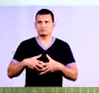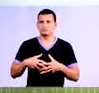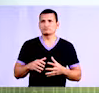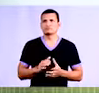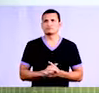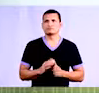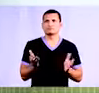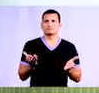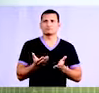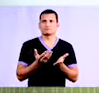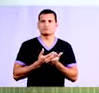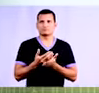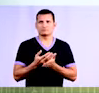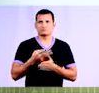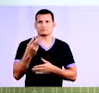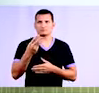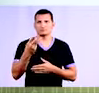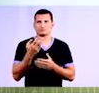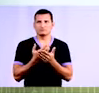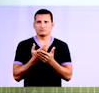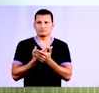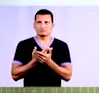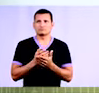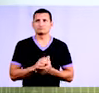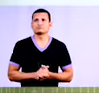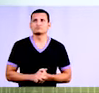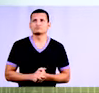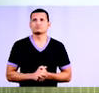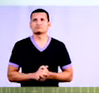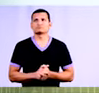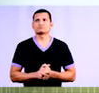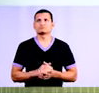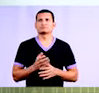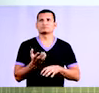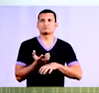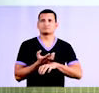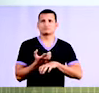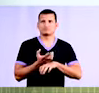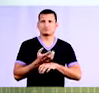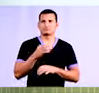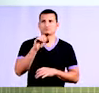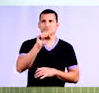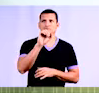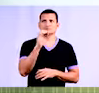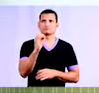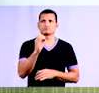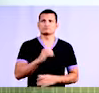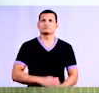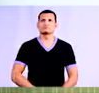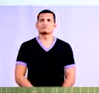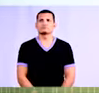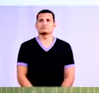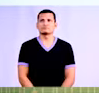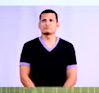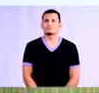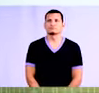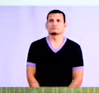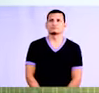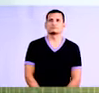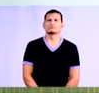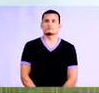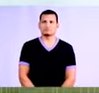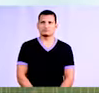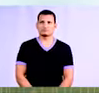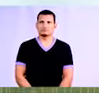hoje iniciando a terceira aula da teleaula da disciplina Sistemas Operacionais. E juntamente